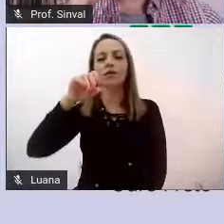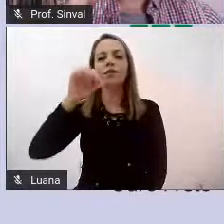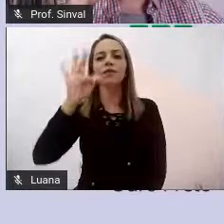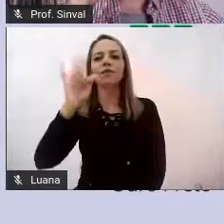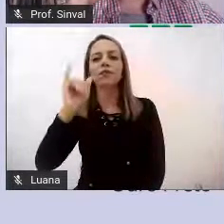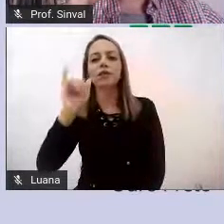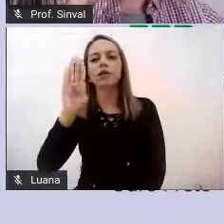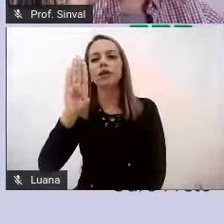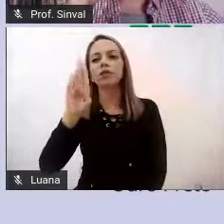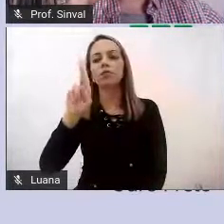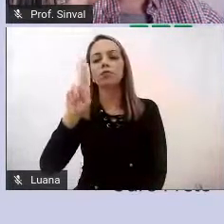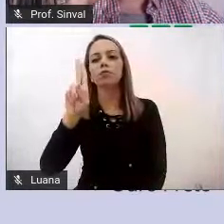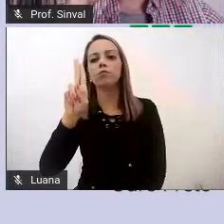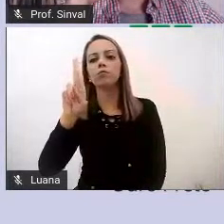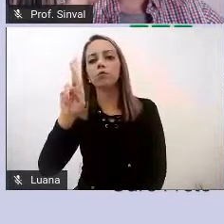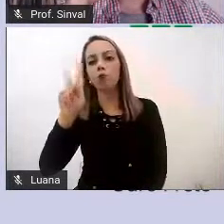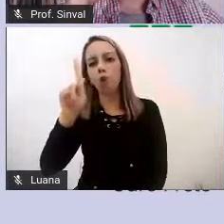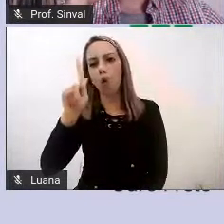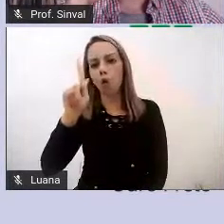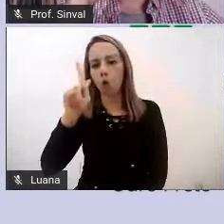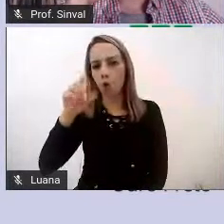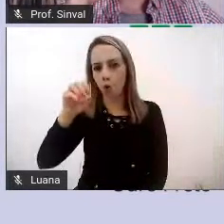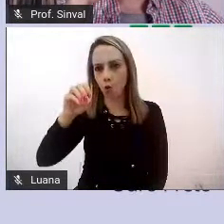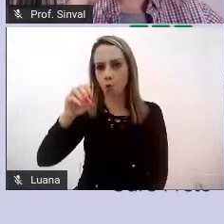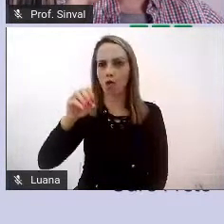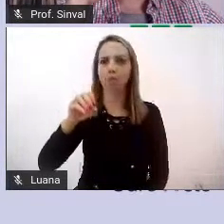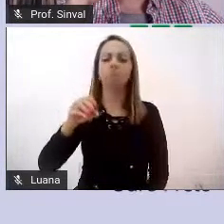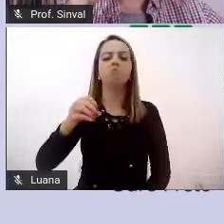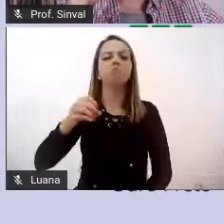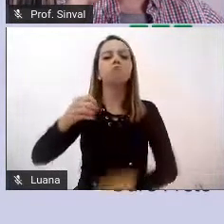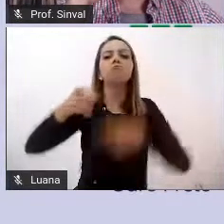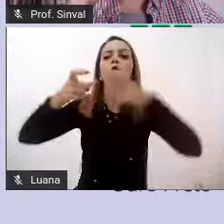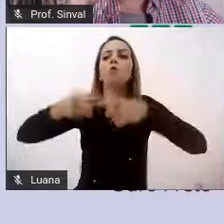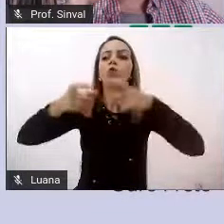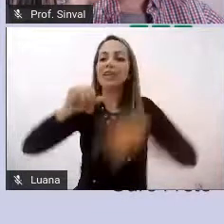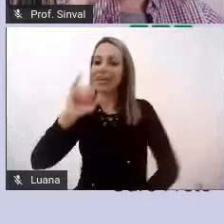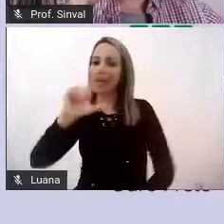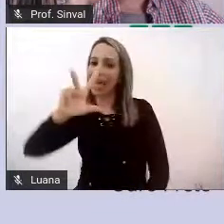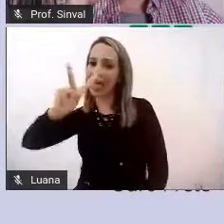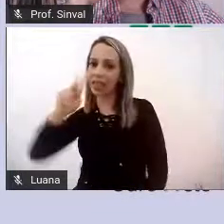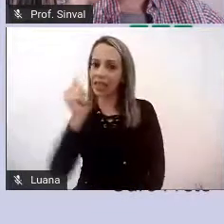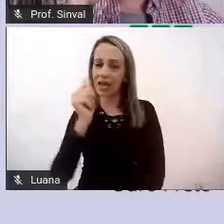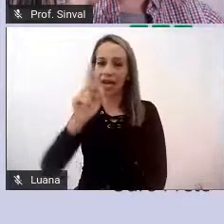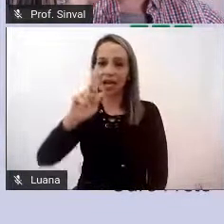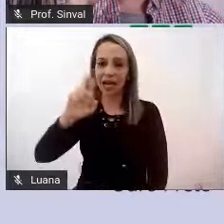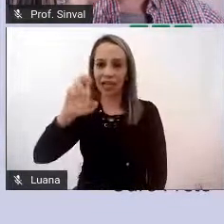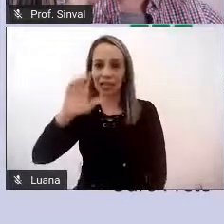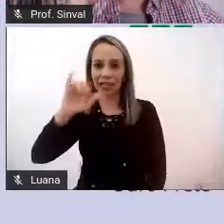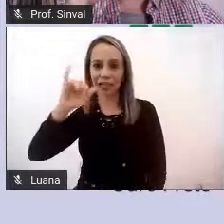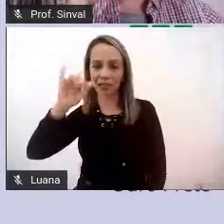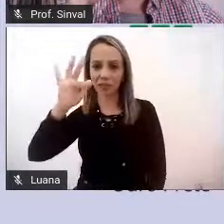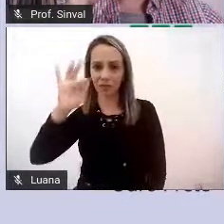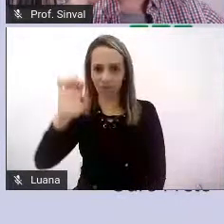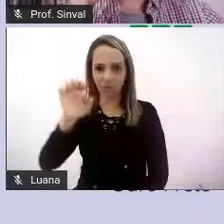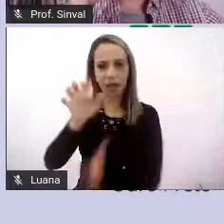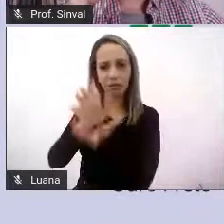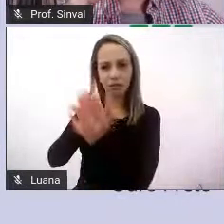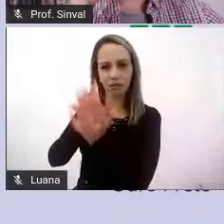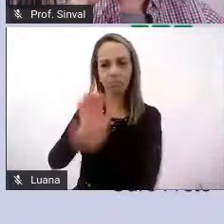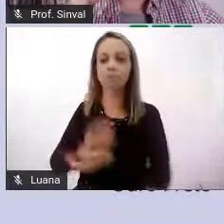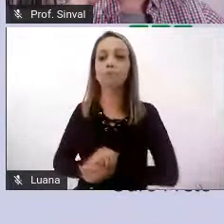ilha do Recife, né? E que é um local em que vai servir exatamente para marcar